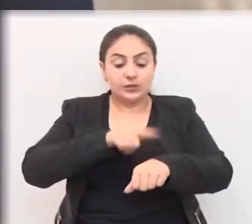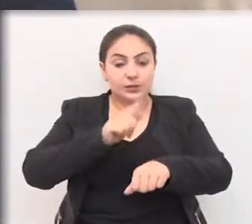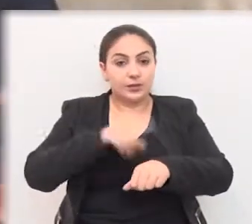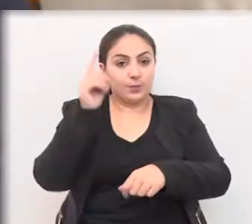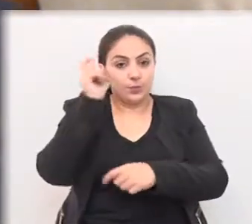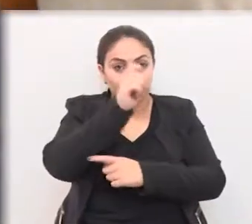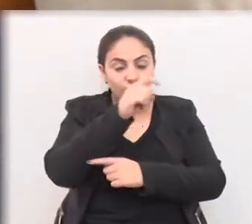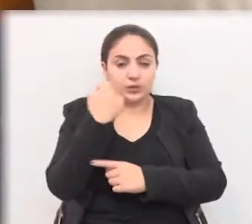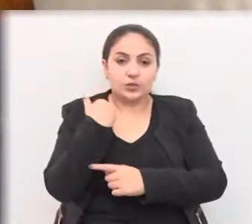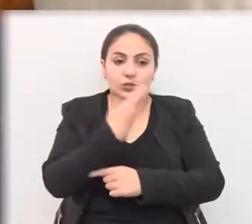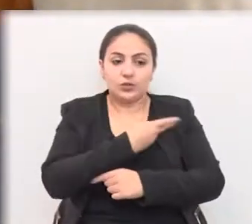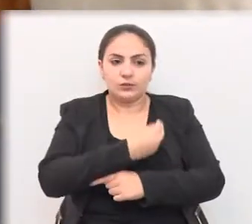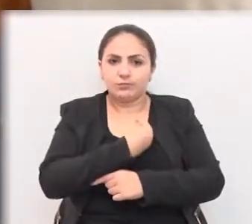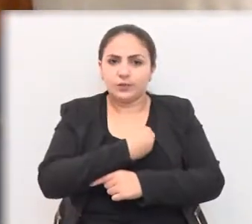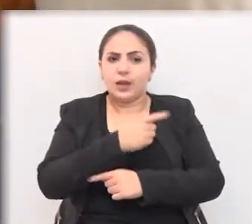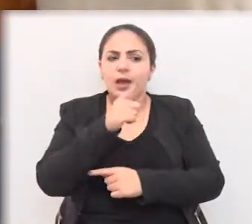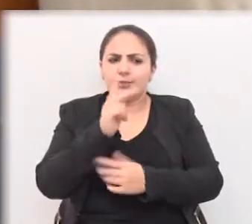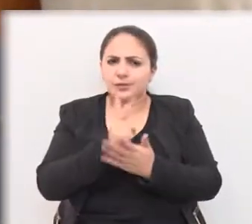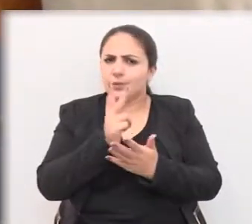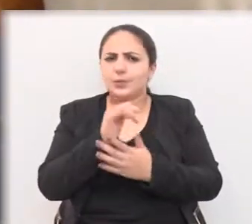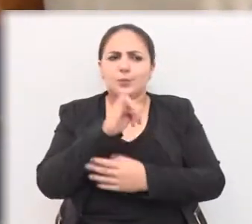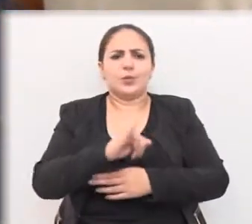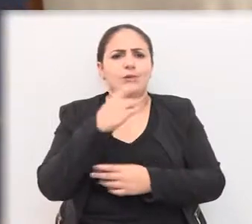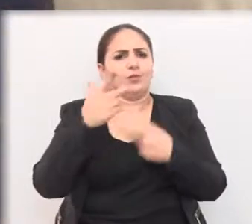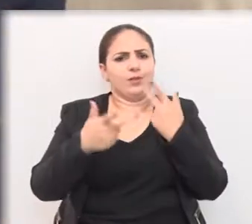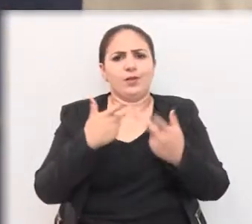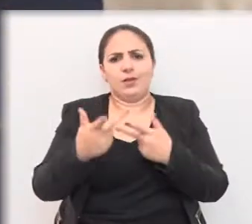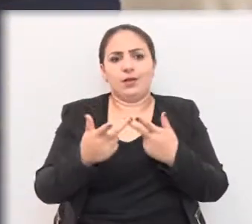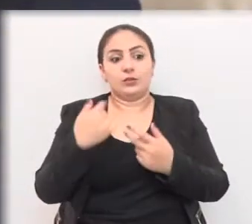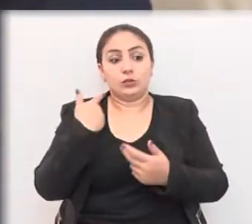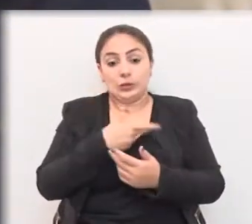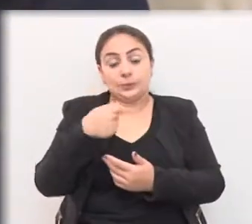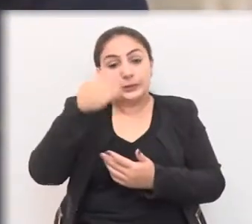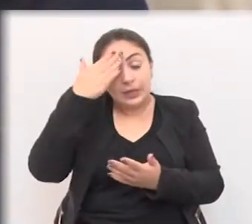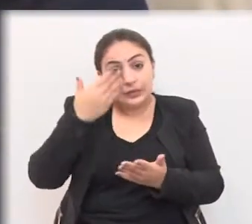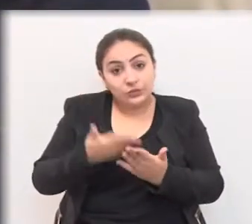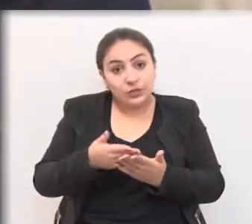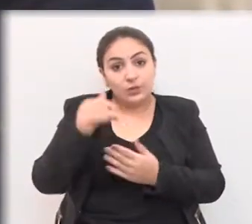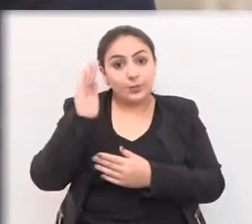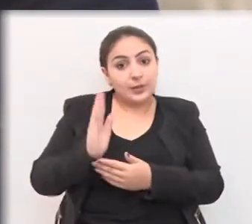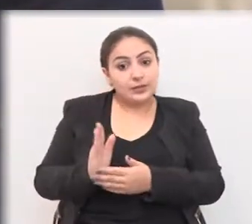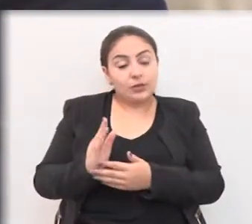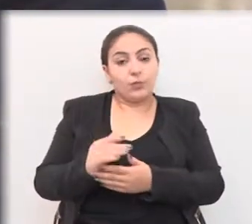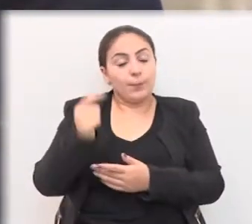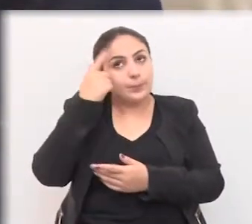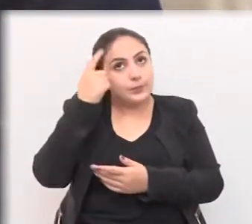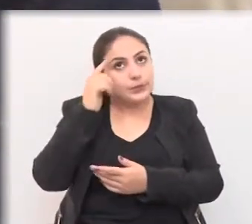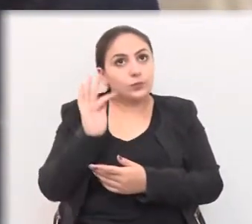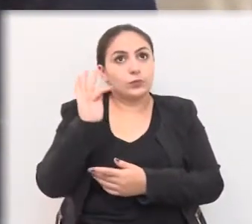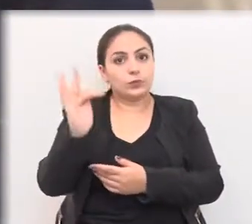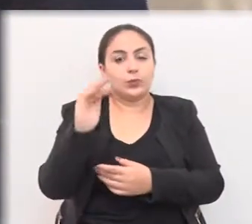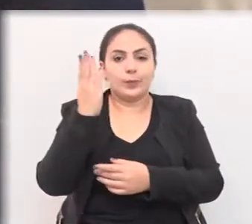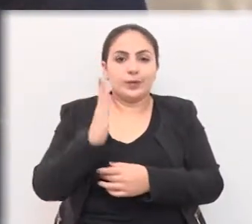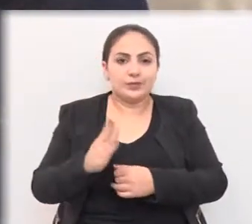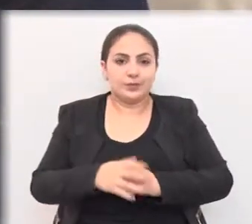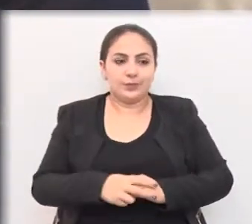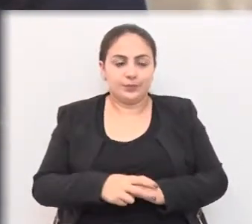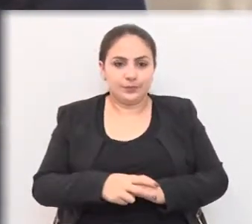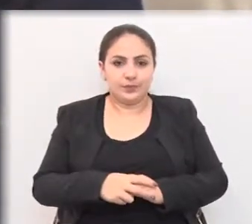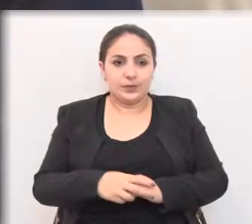nesse tempo de dificuldade que nós estamos vivendo, é sempre importante dizer, nós precisamos acreditar no Brasil, no futuro do